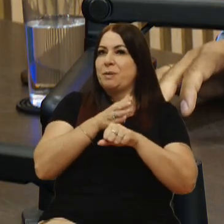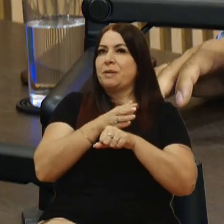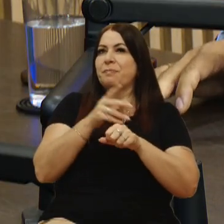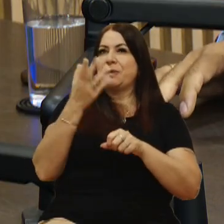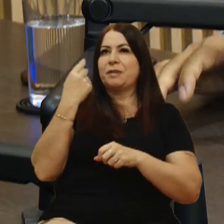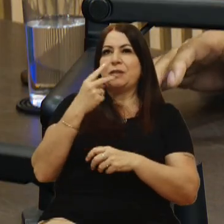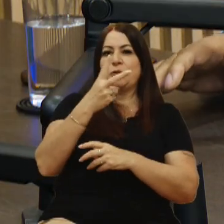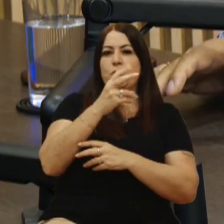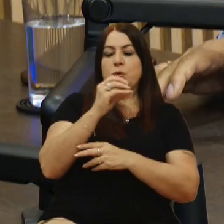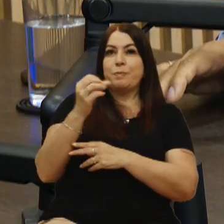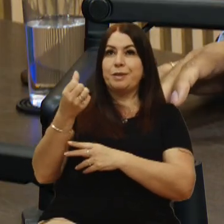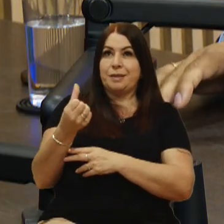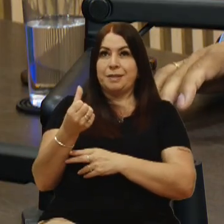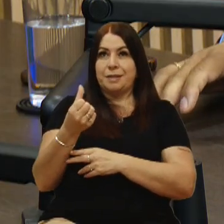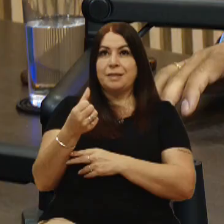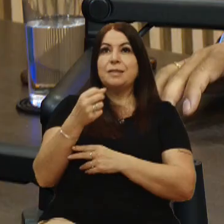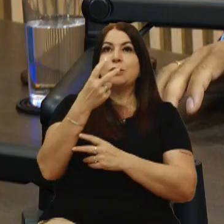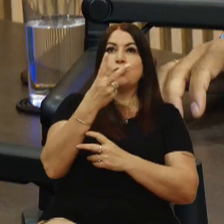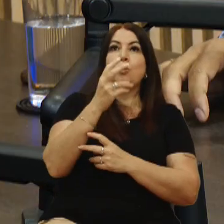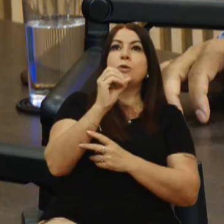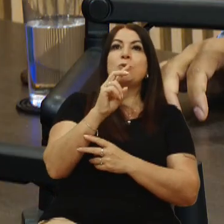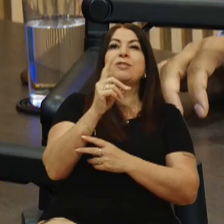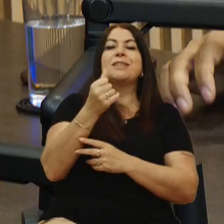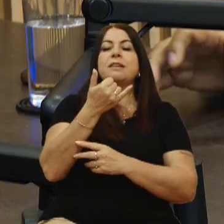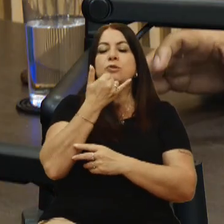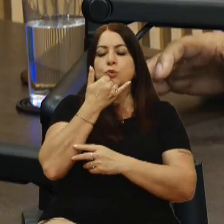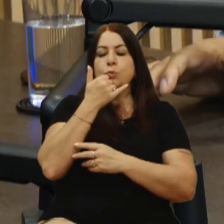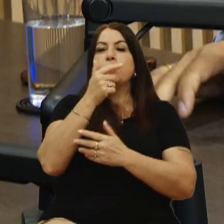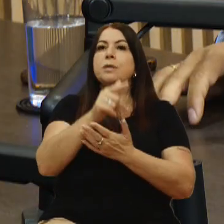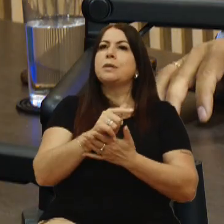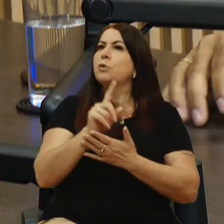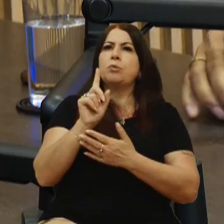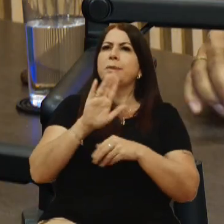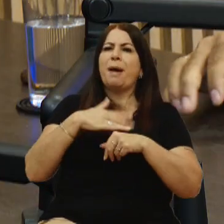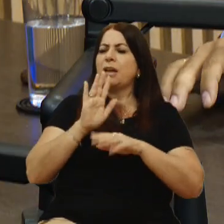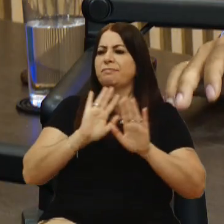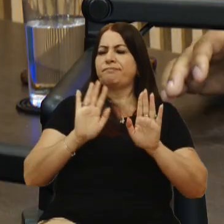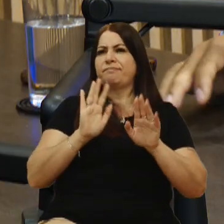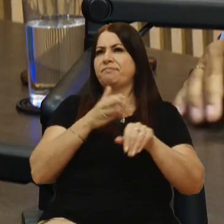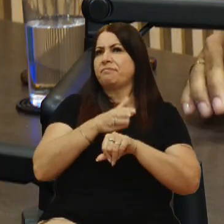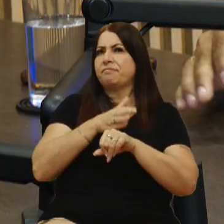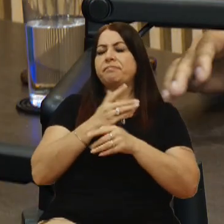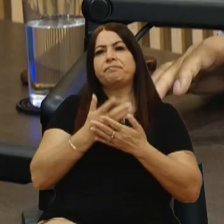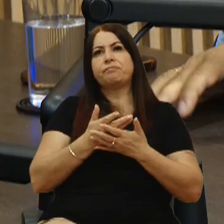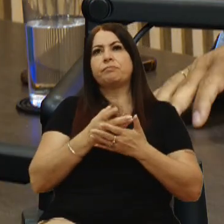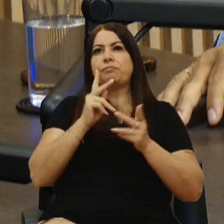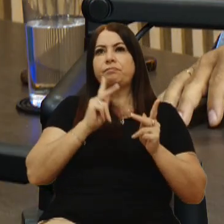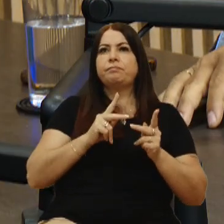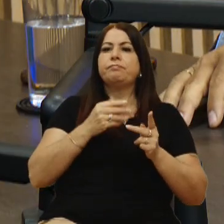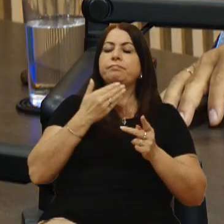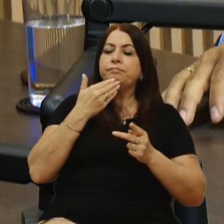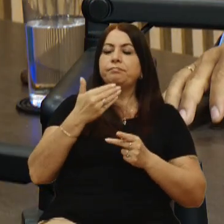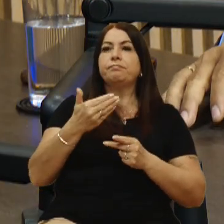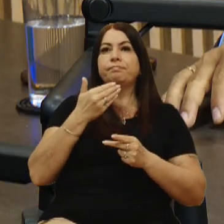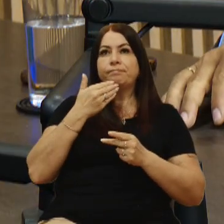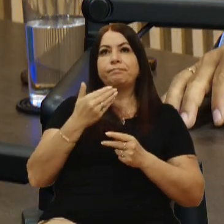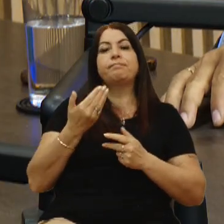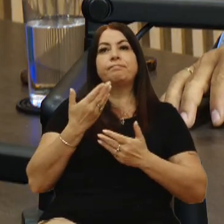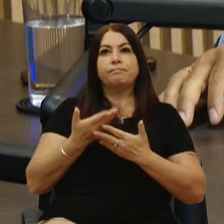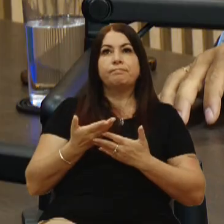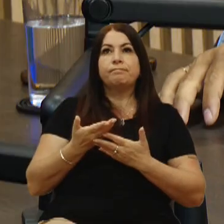lá em 2016, desculpa, e aí eu não quis mais concorrer, mas aí o pessoal vinha pedindo muito e a